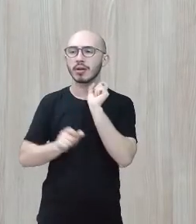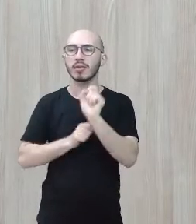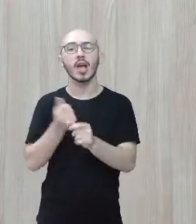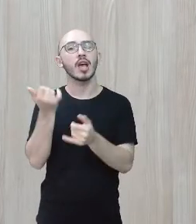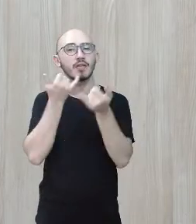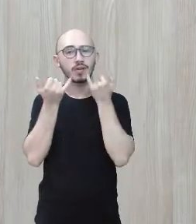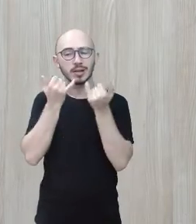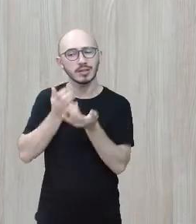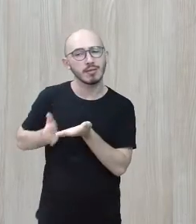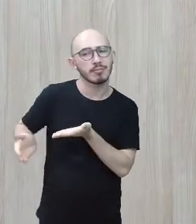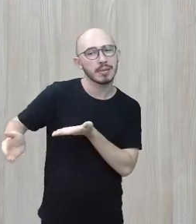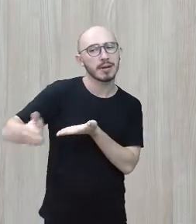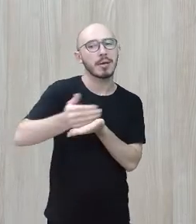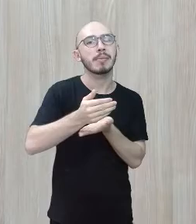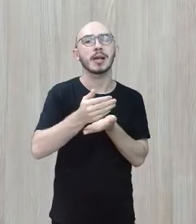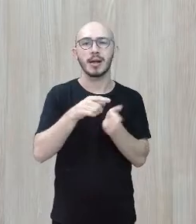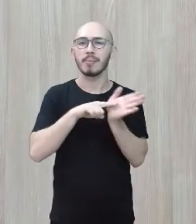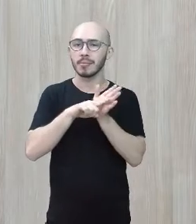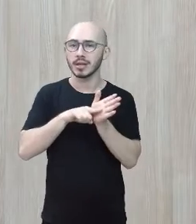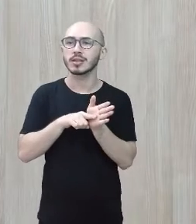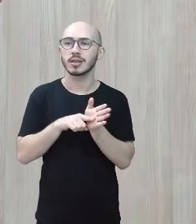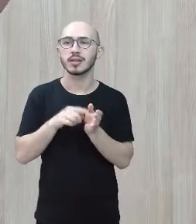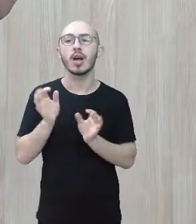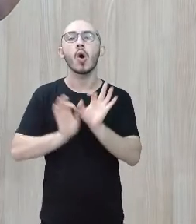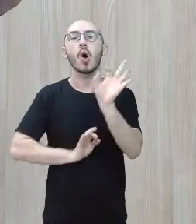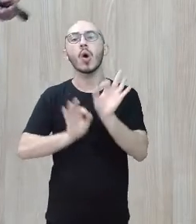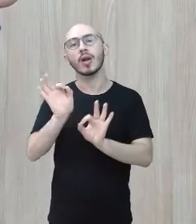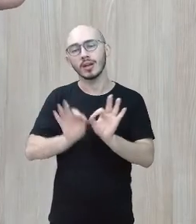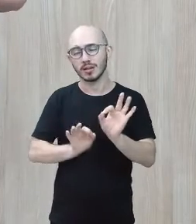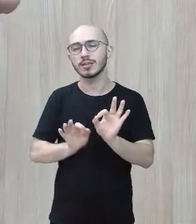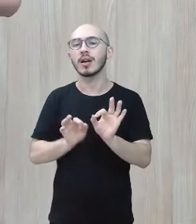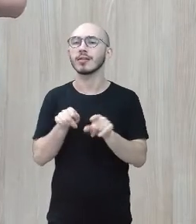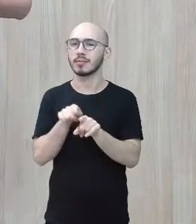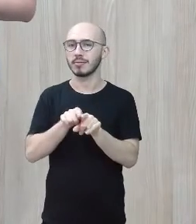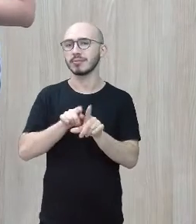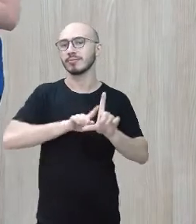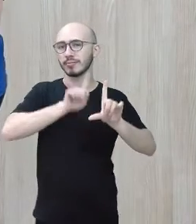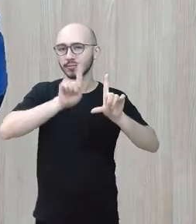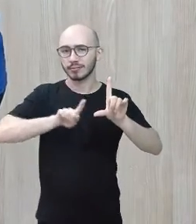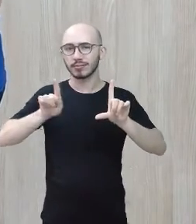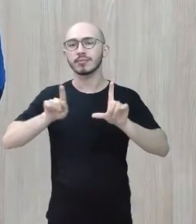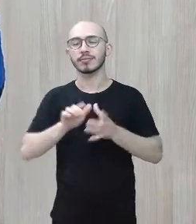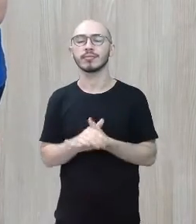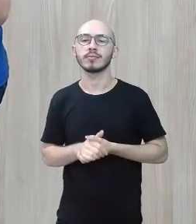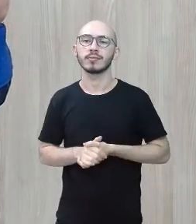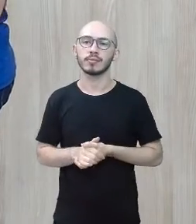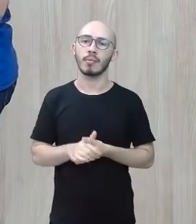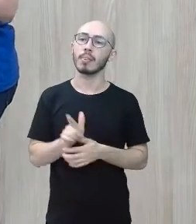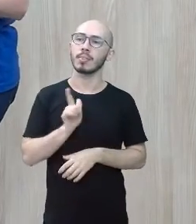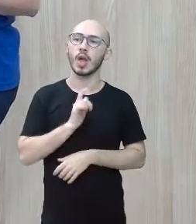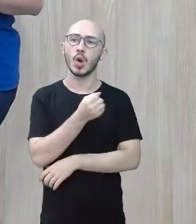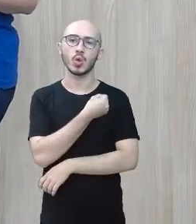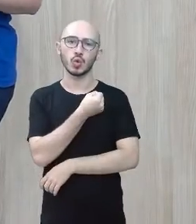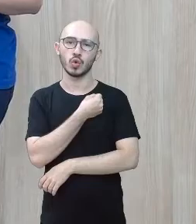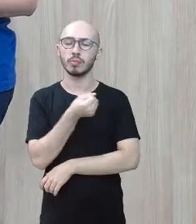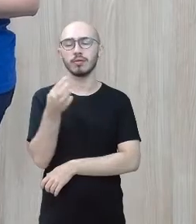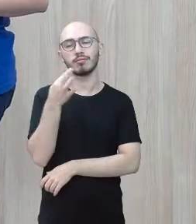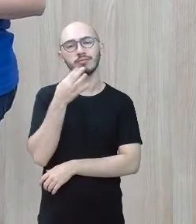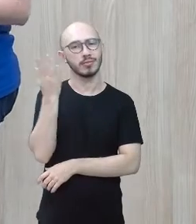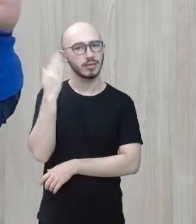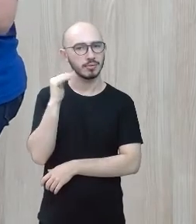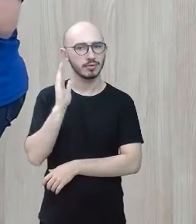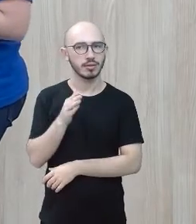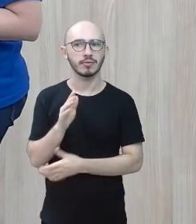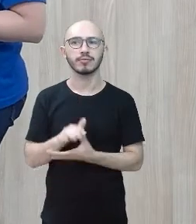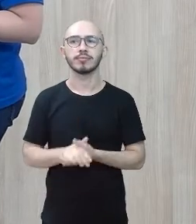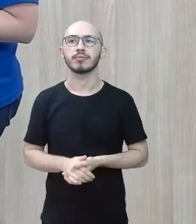gente conseguiu na pesquisa e começou a colocar isso refletido ali no gráfico. Então, os números já são conhecidos nossos, né?